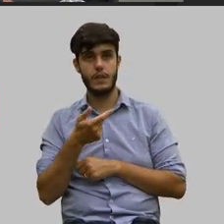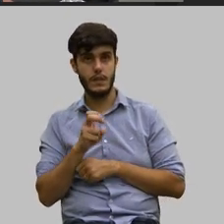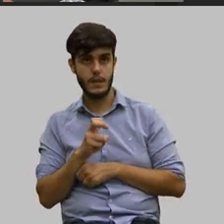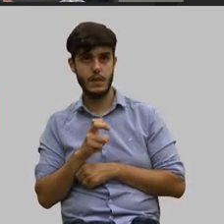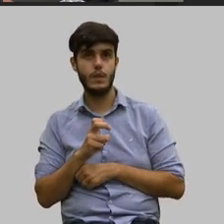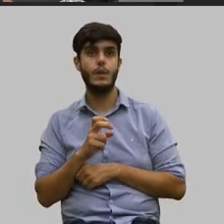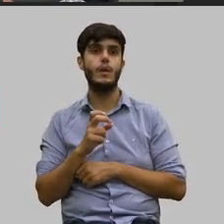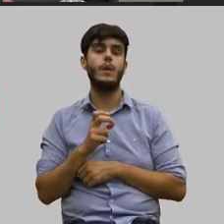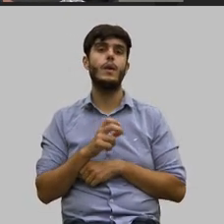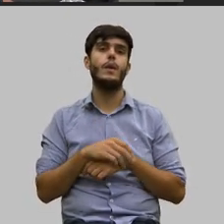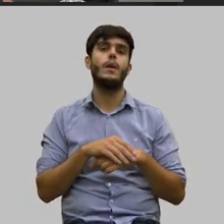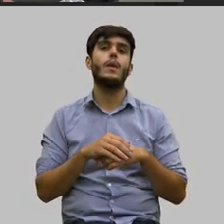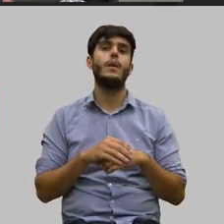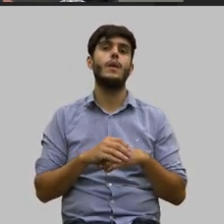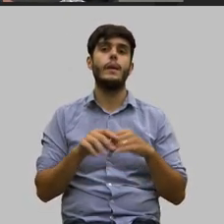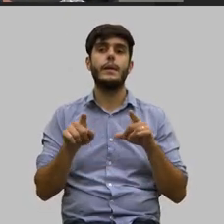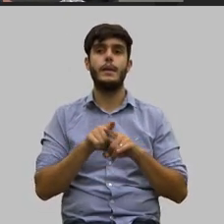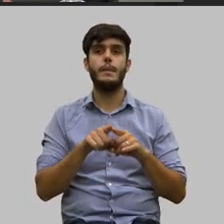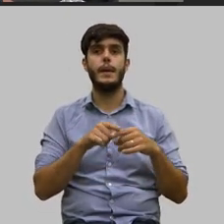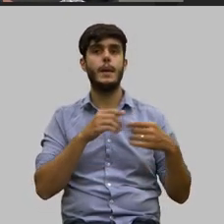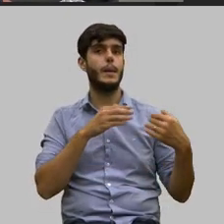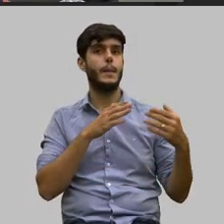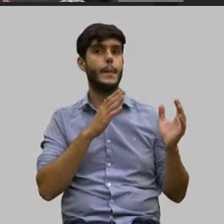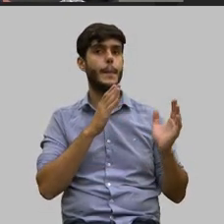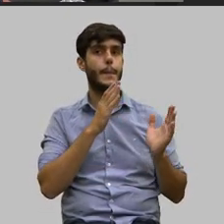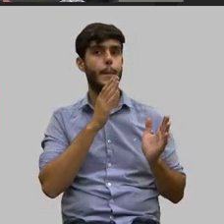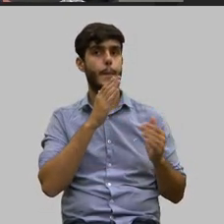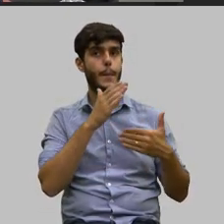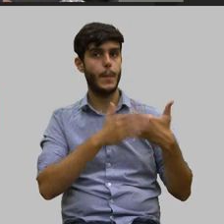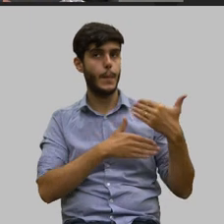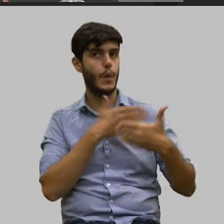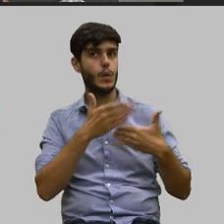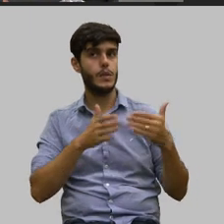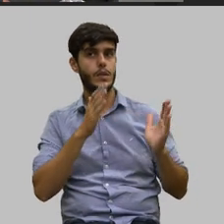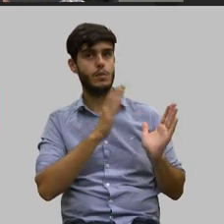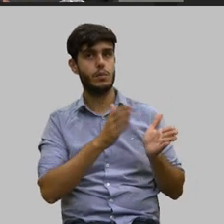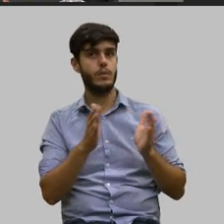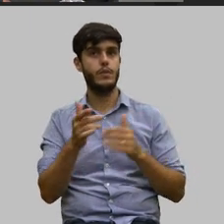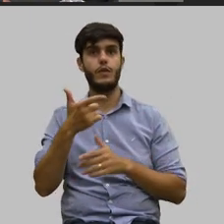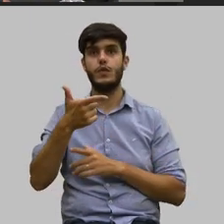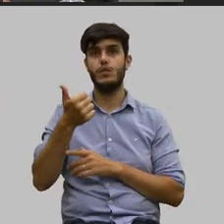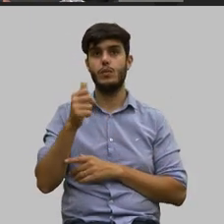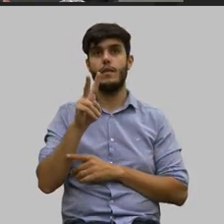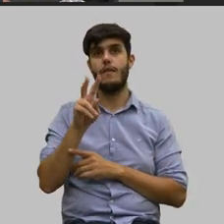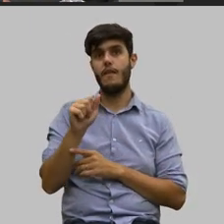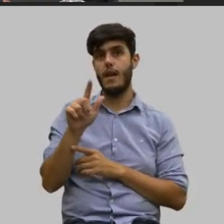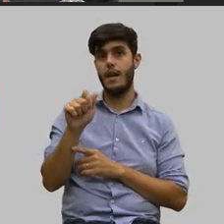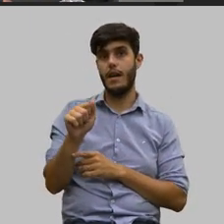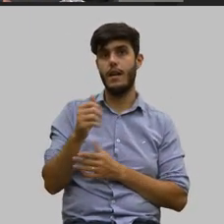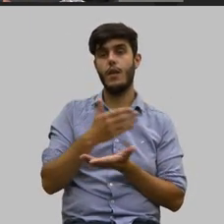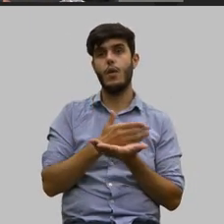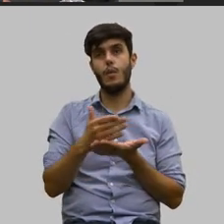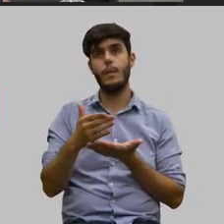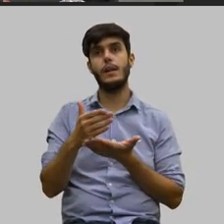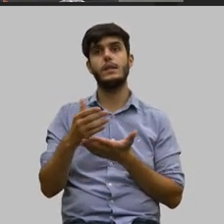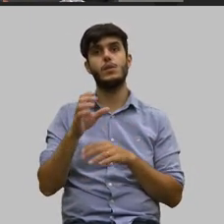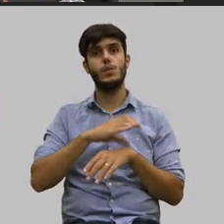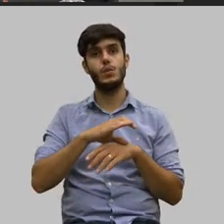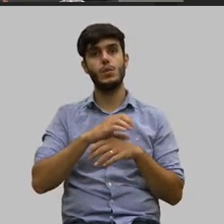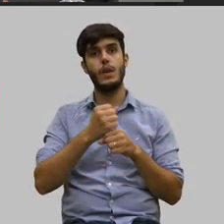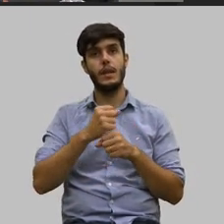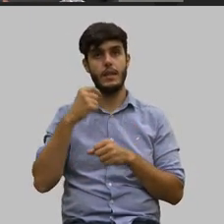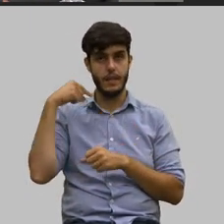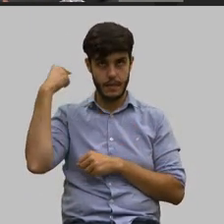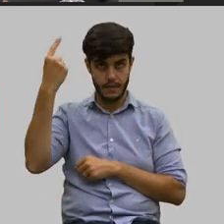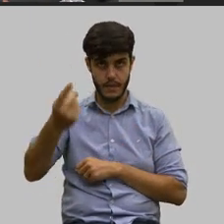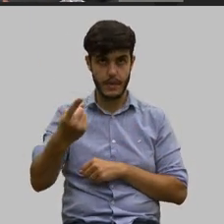eh Já estamos em processo aí de de edital na praça né 21 vagas com previsão no início do curso início do ano que vem em 17